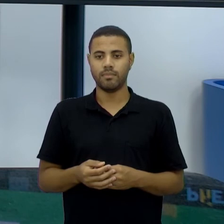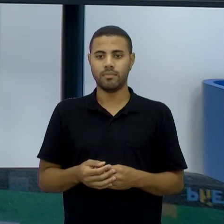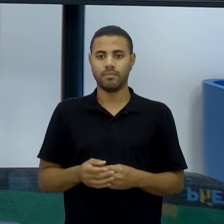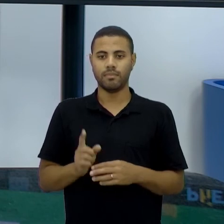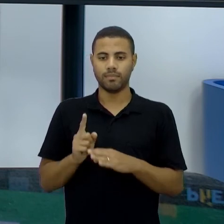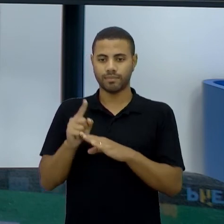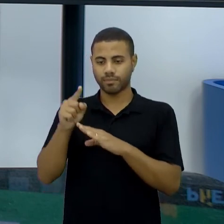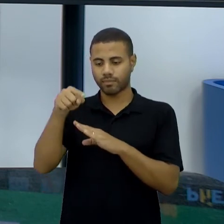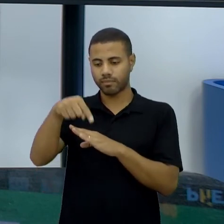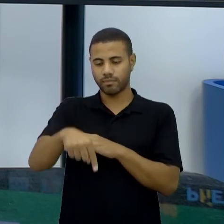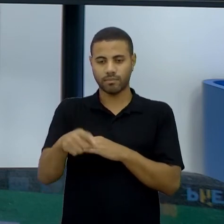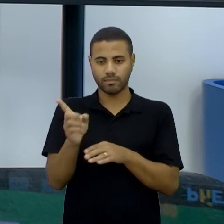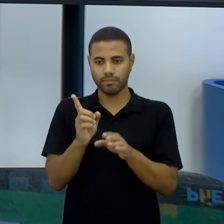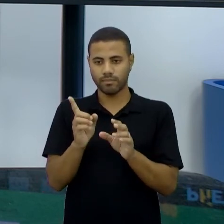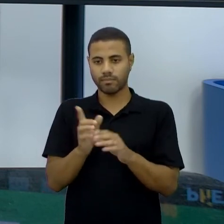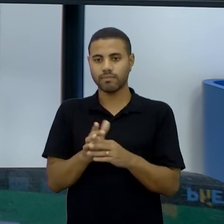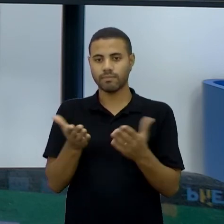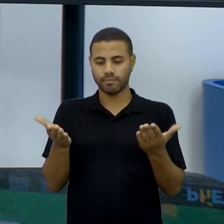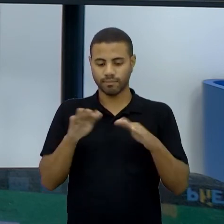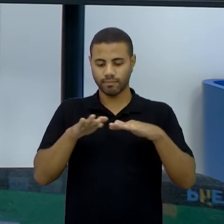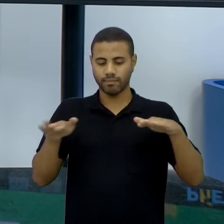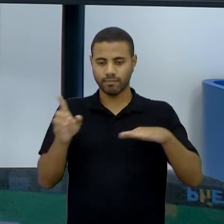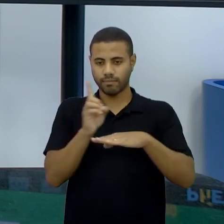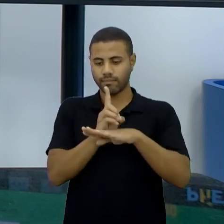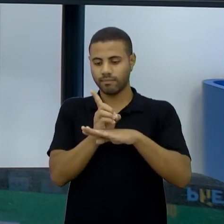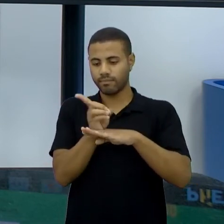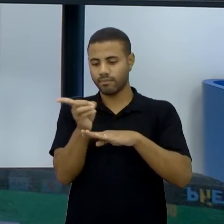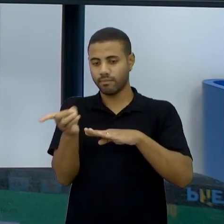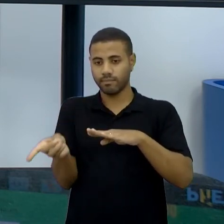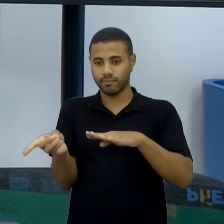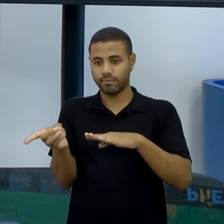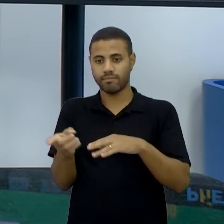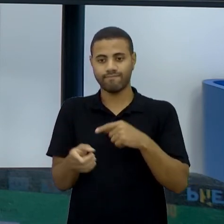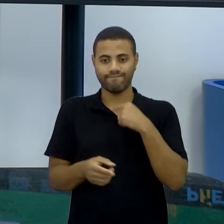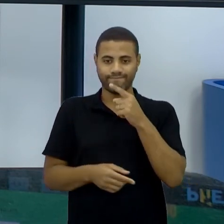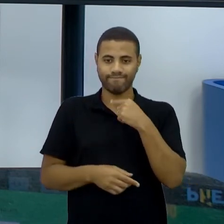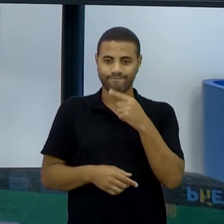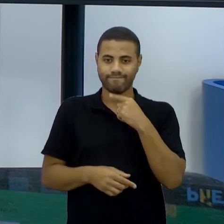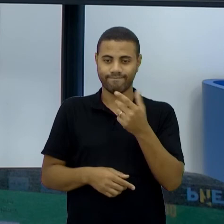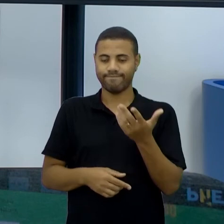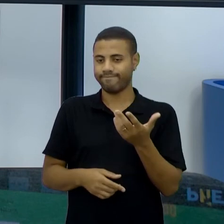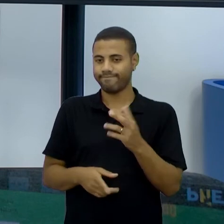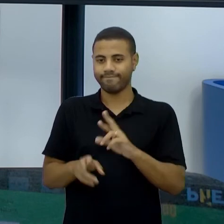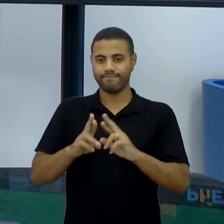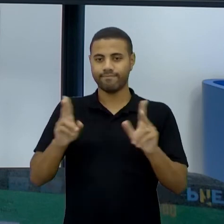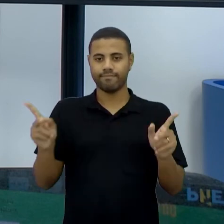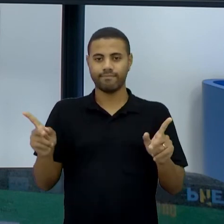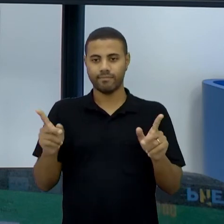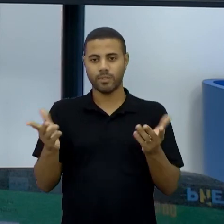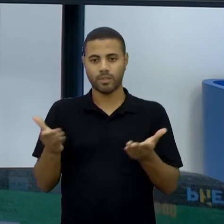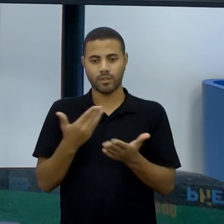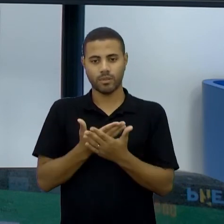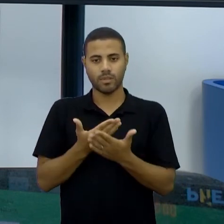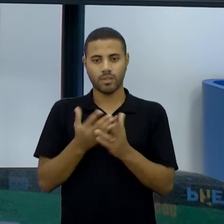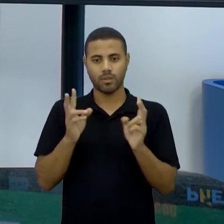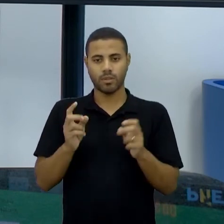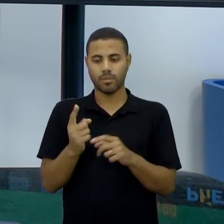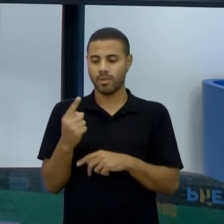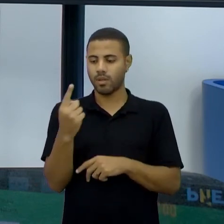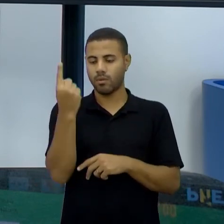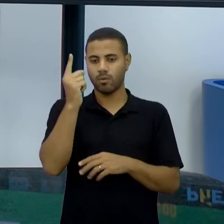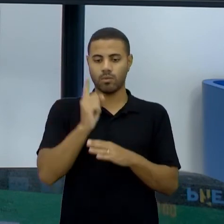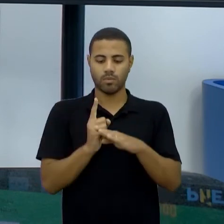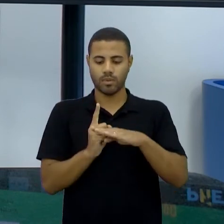lá o movimento, a trajetória que ele faz. Então, não é um movimento desse igual que a gente está fazendo. Este movimento,